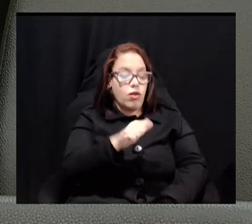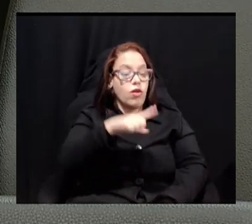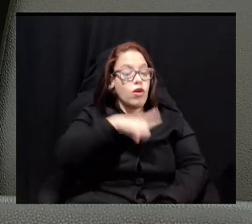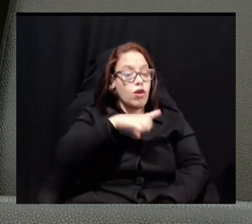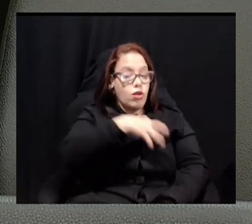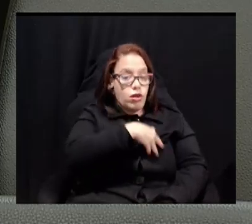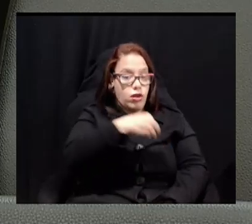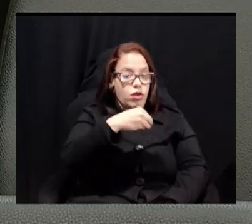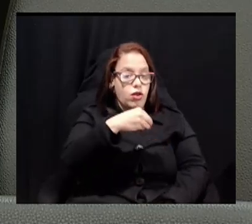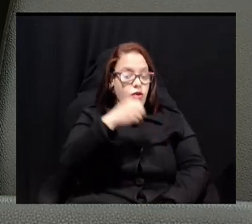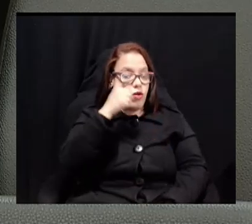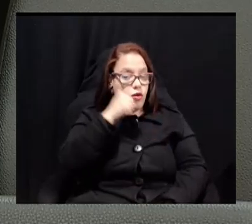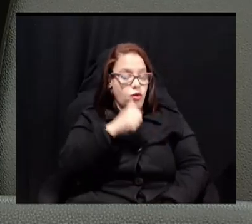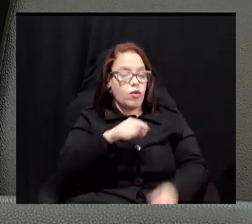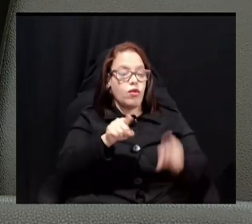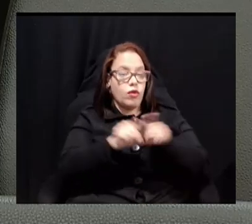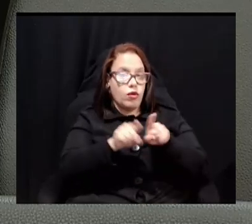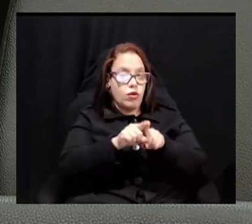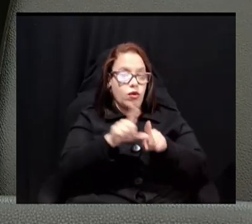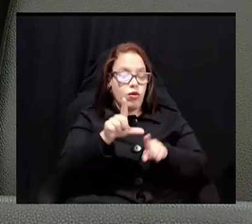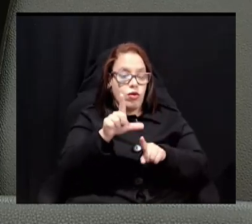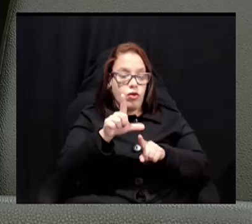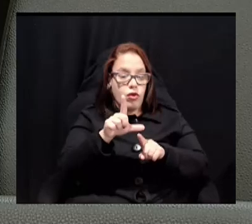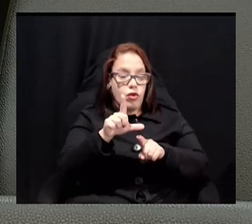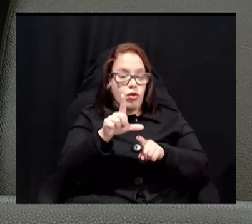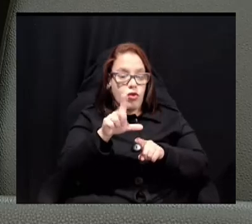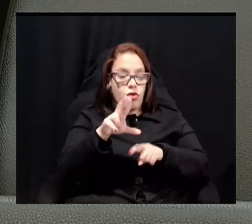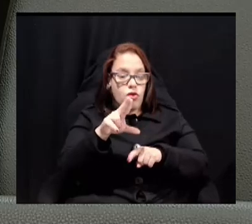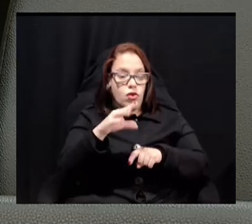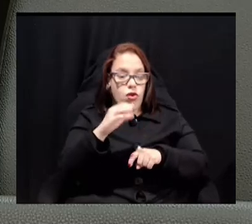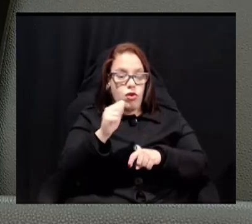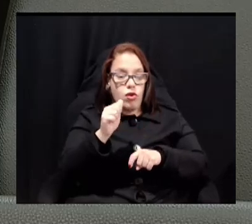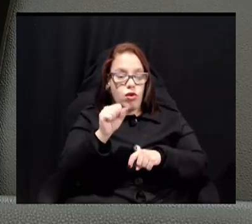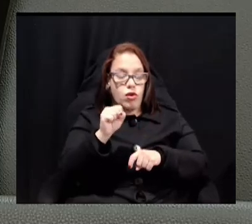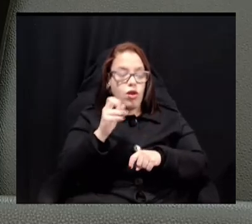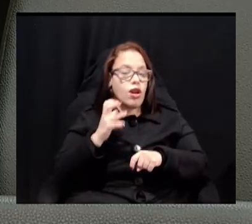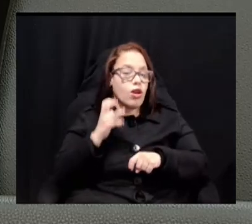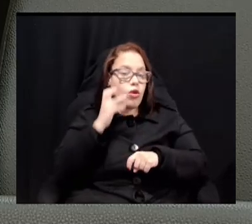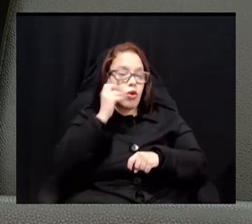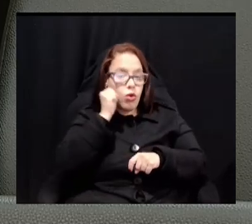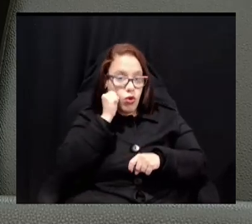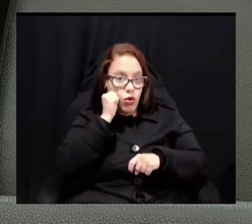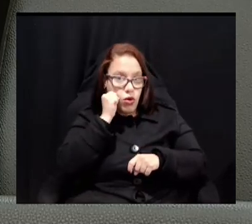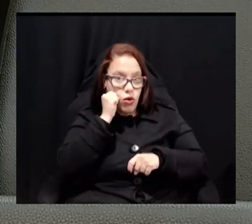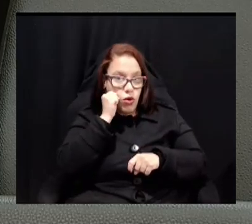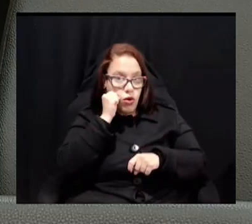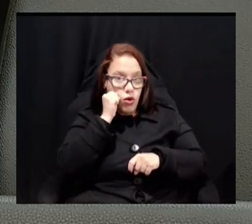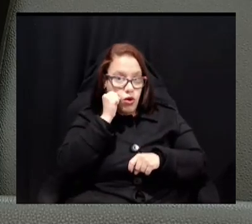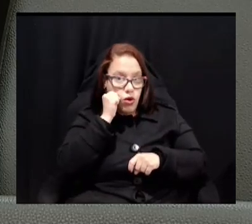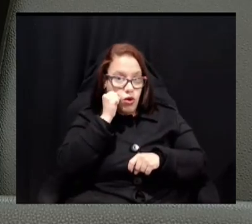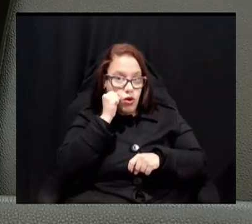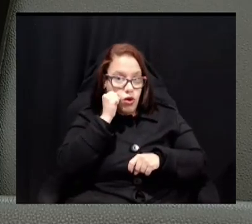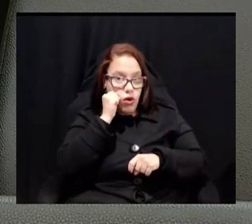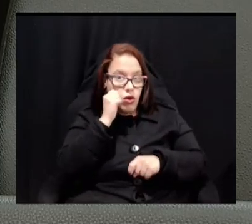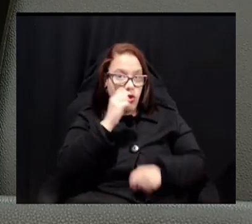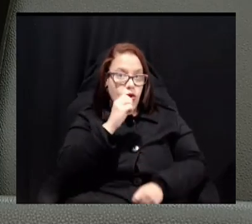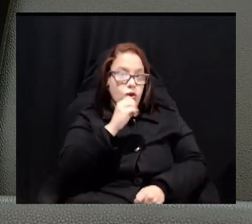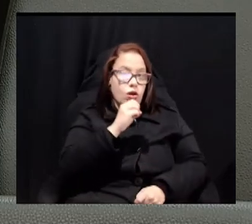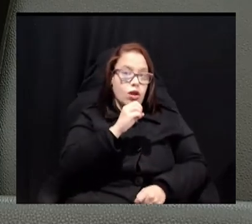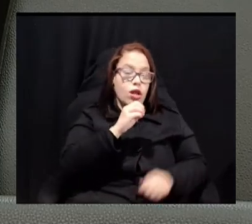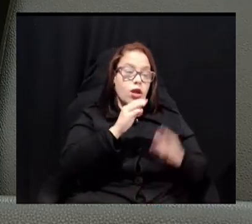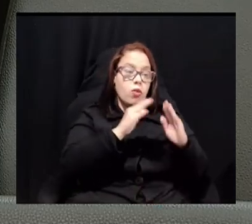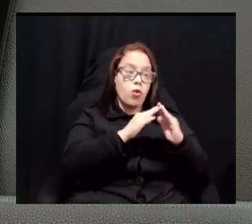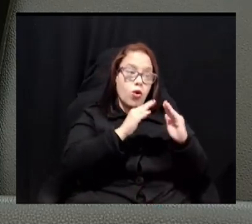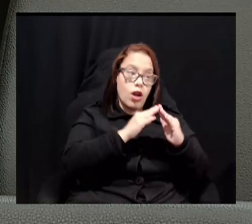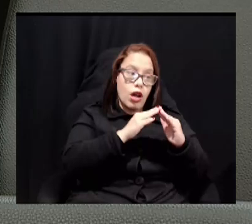Lucas, ele adotou um paciente, o Vitor, que era residente do Hospital Ouro Verde. Ele